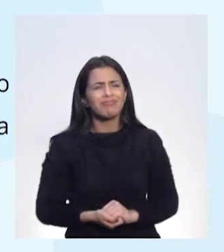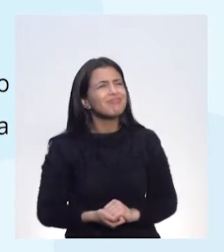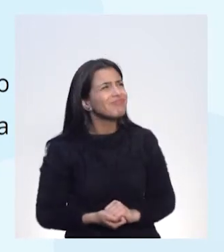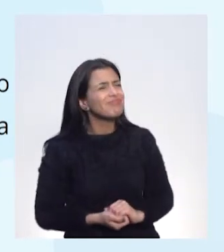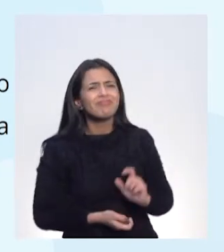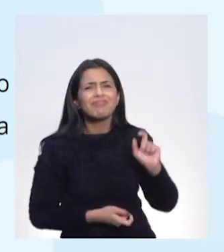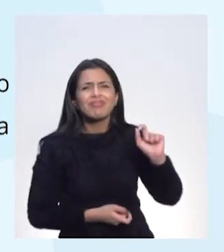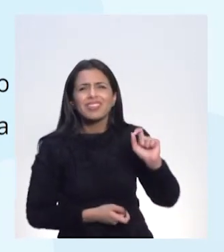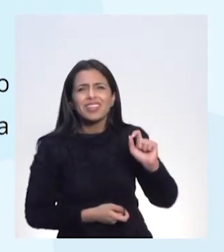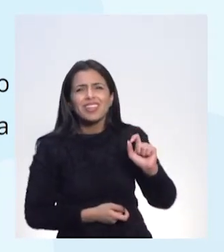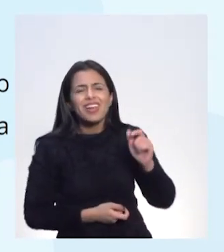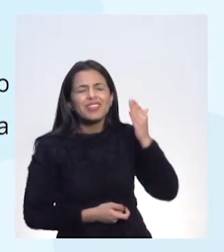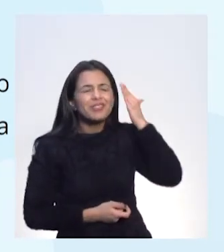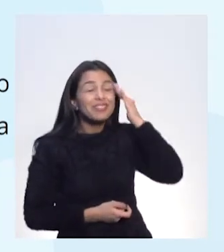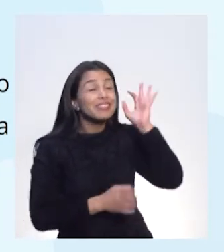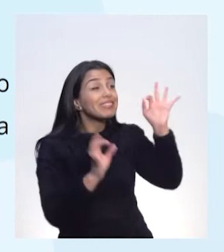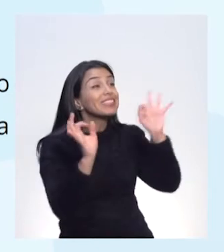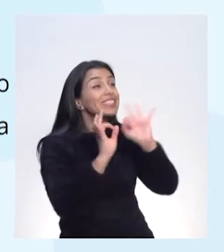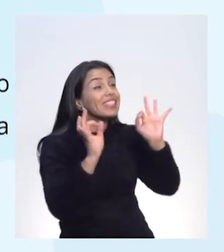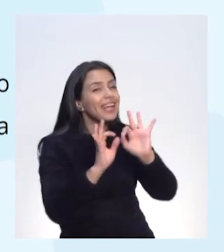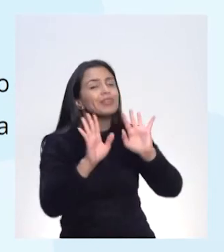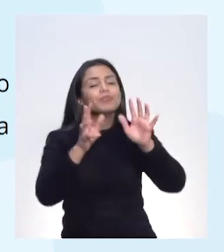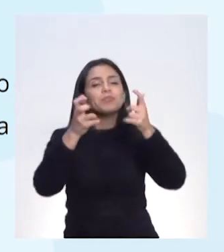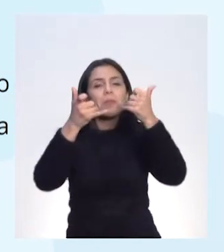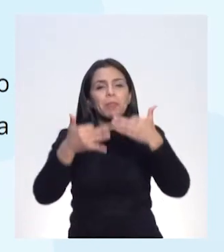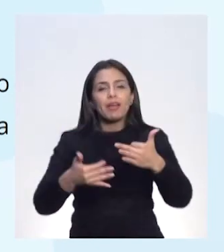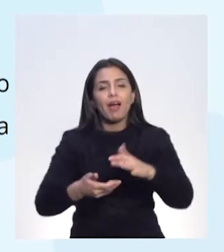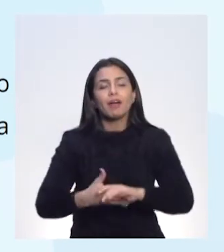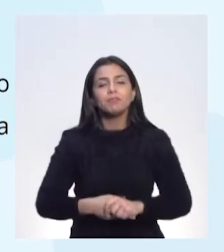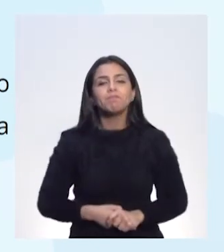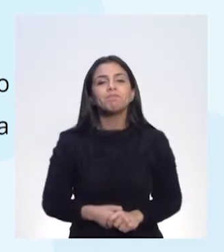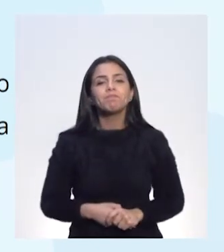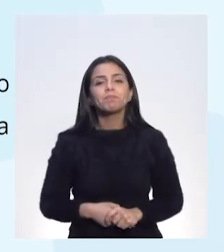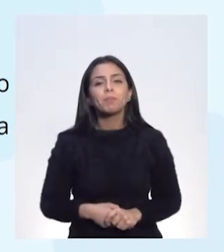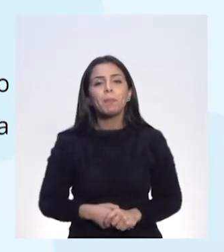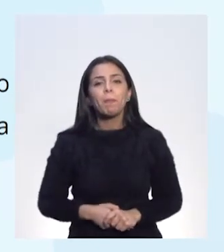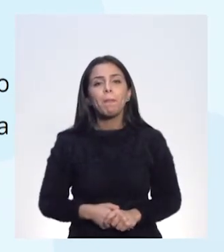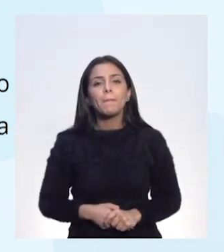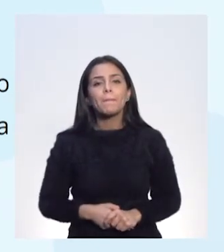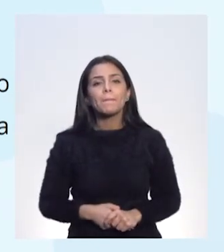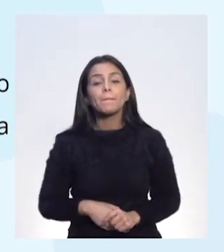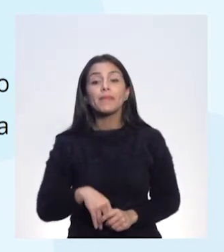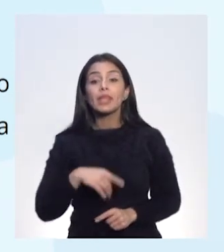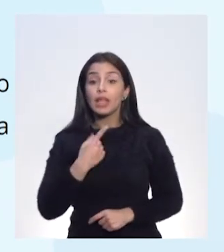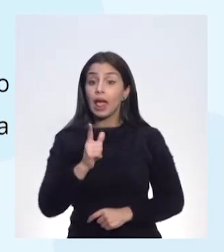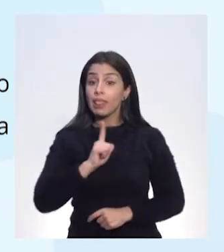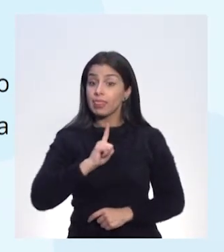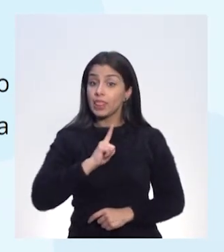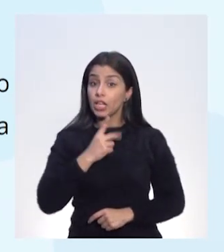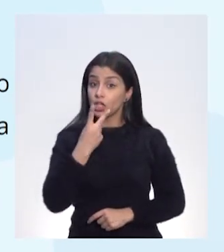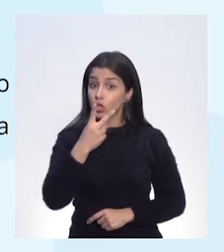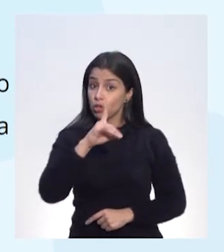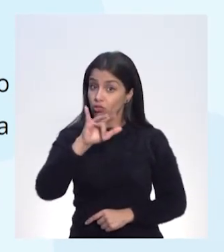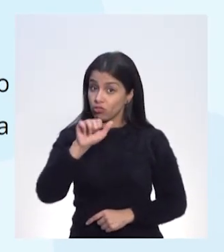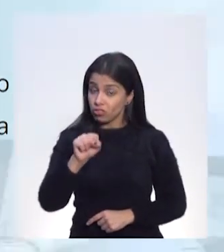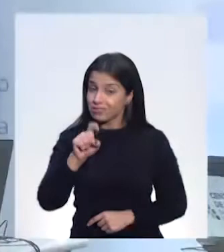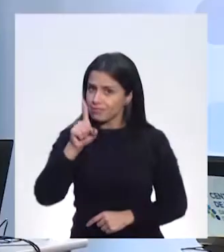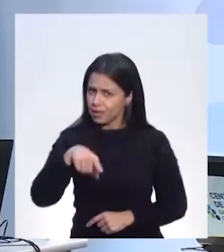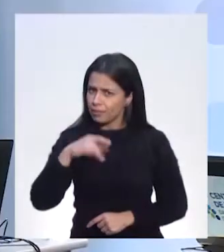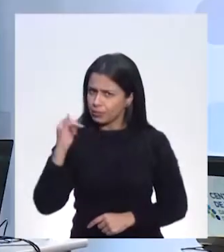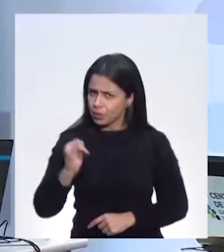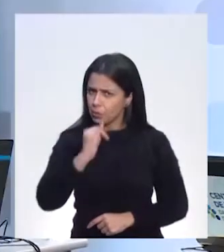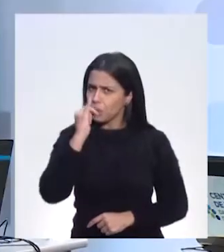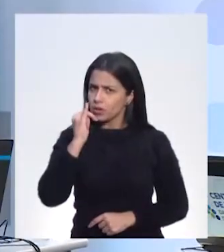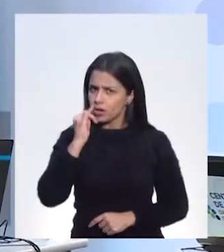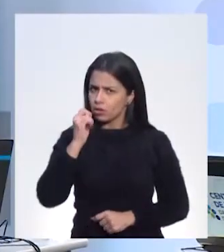é isso que você está falando? Eu vou te explicar. Nós temos 2 dias que são muito importantes no ano, que